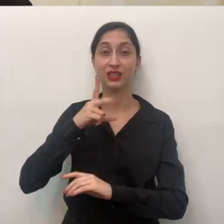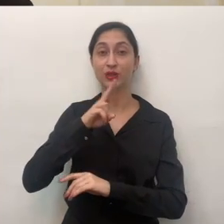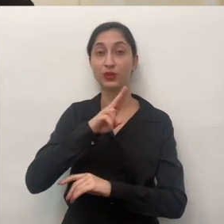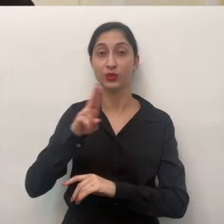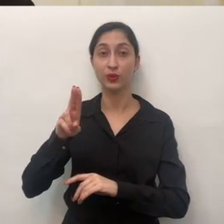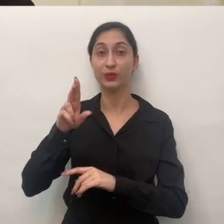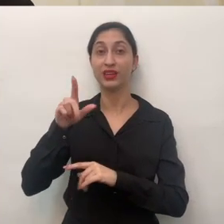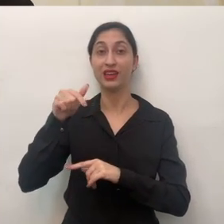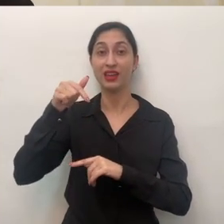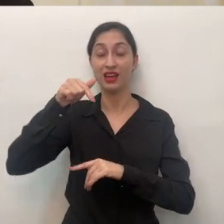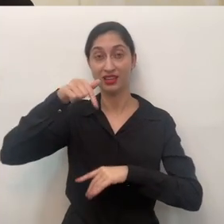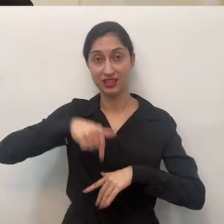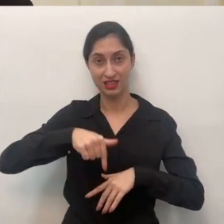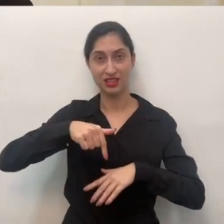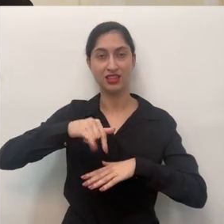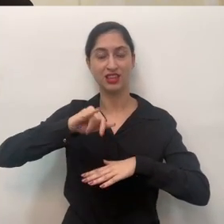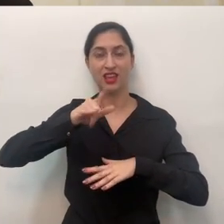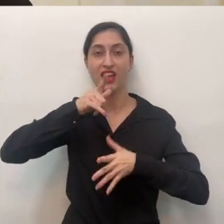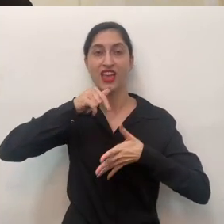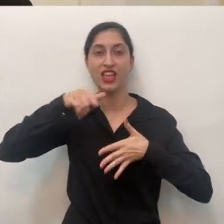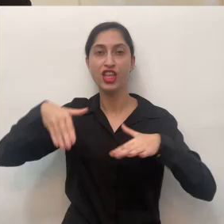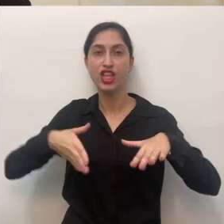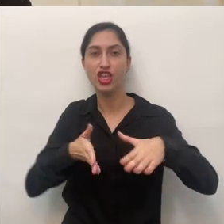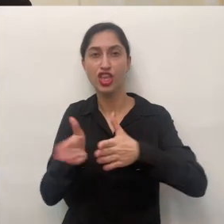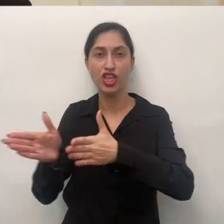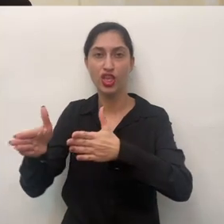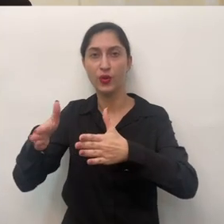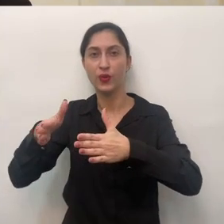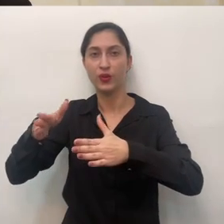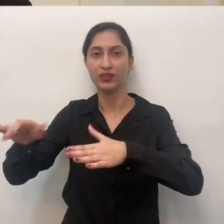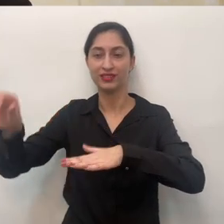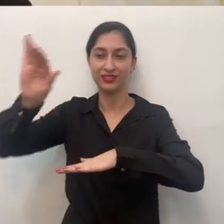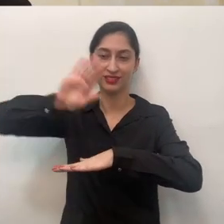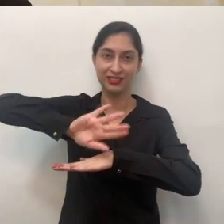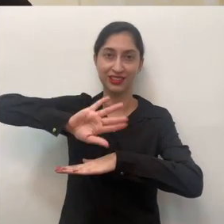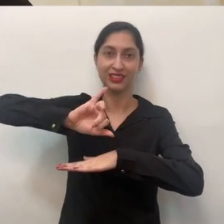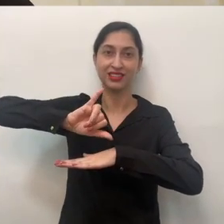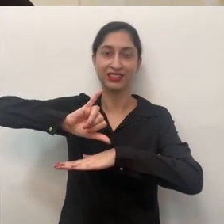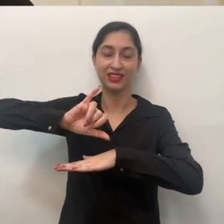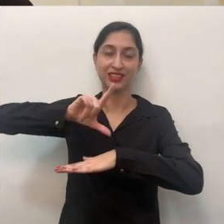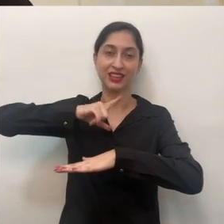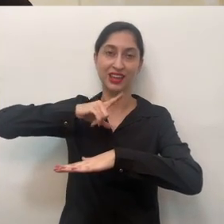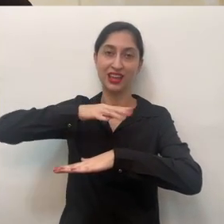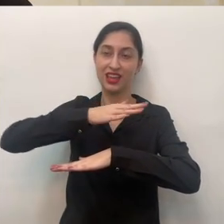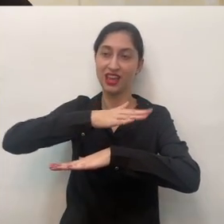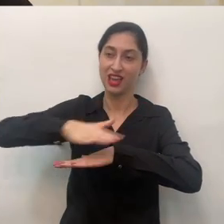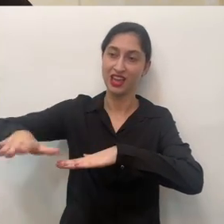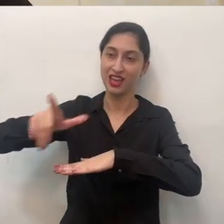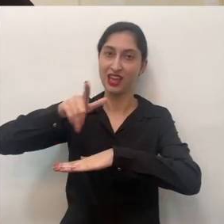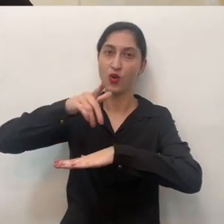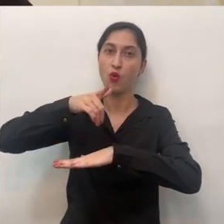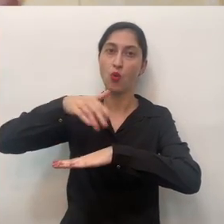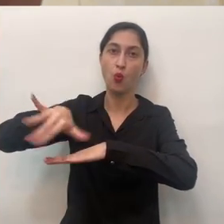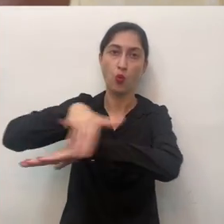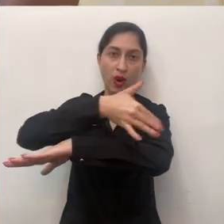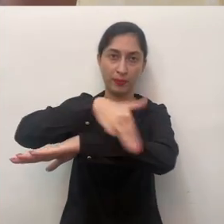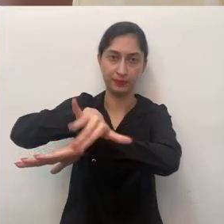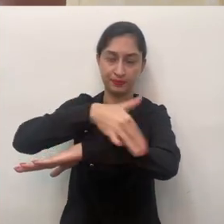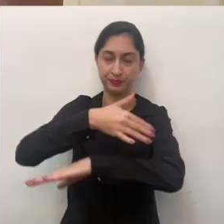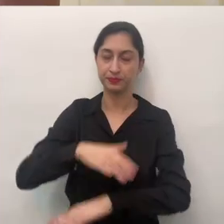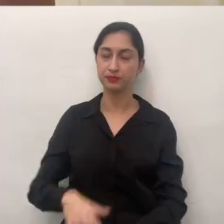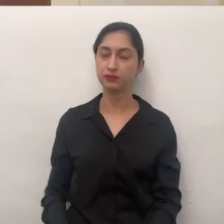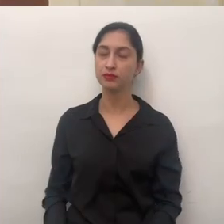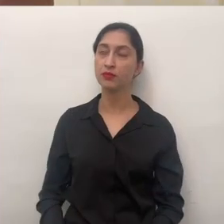rio. E em visita à rua, né, que é a Padre Belchior, pertinho ali do